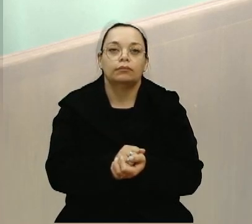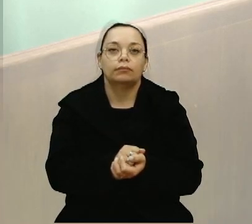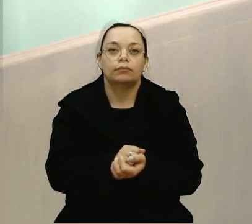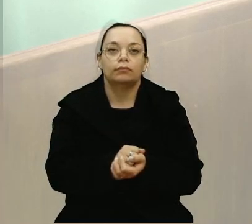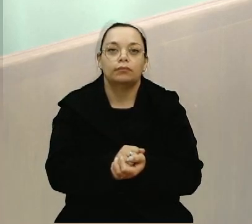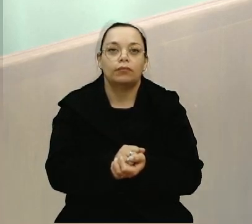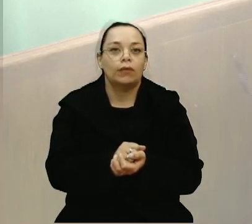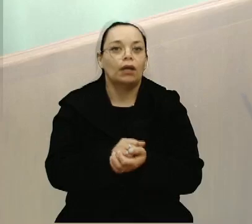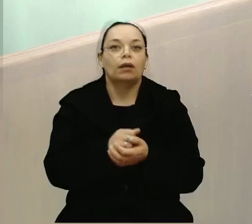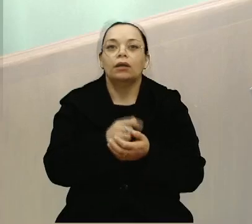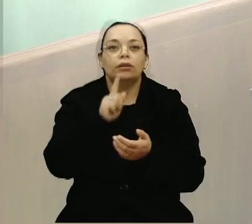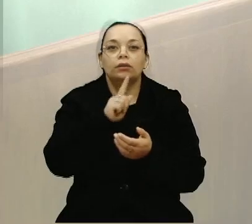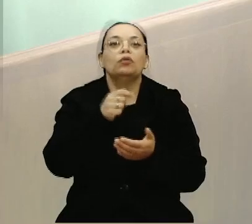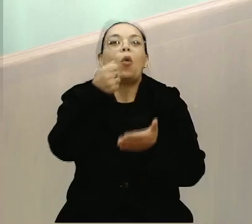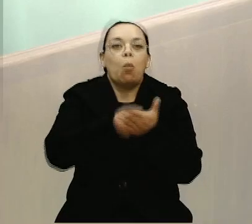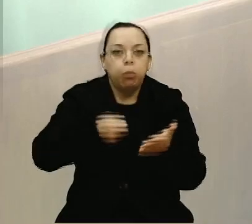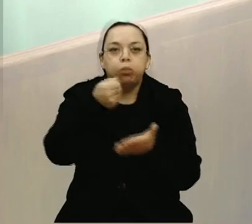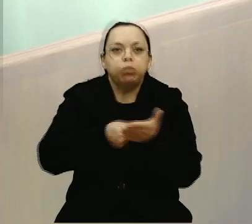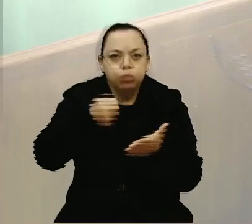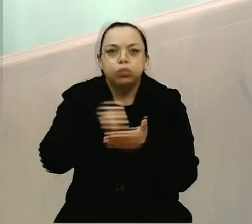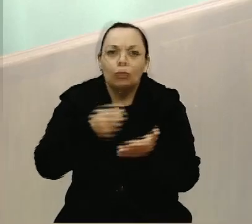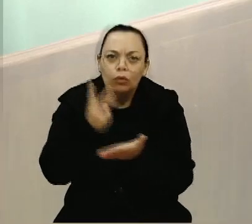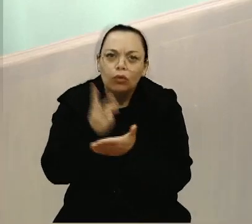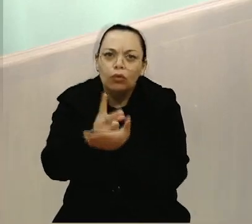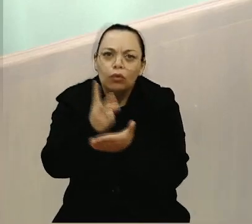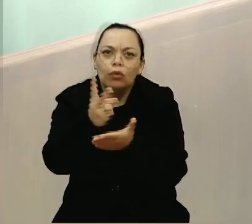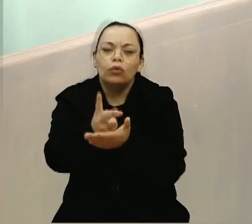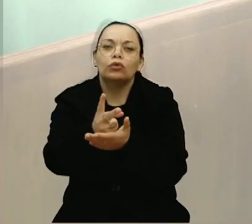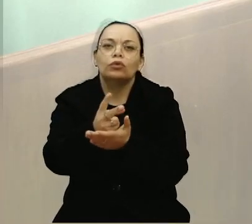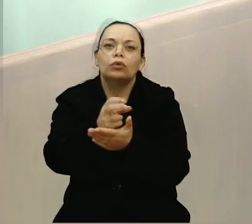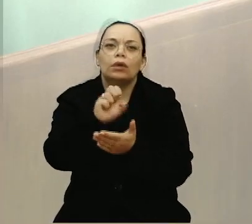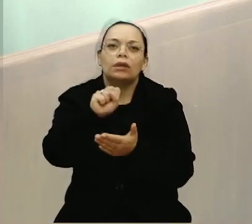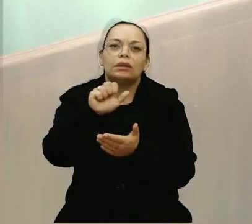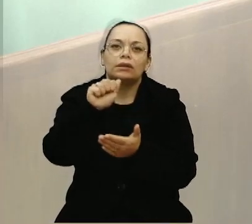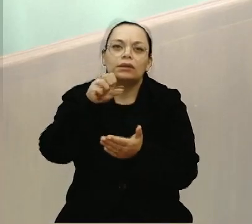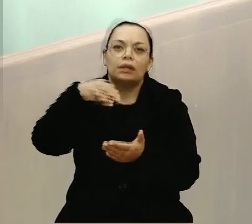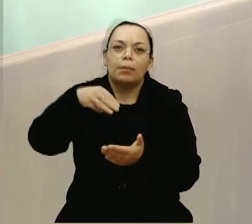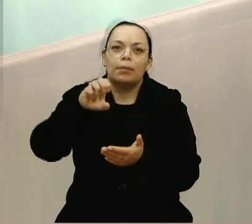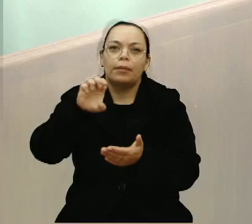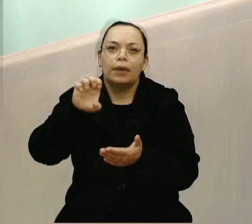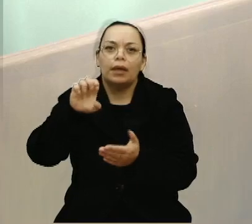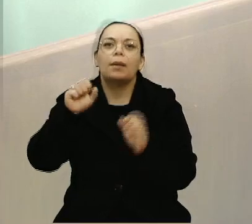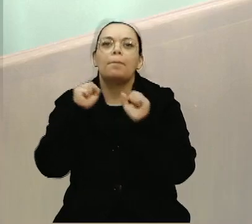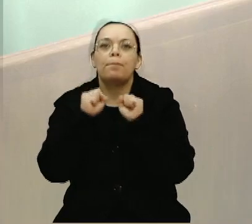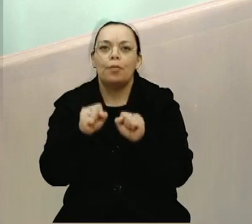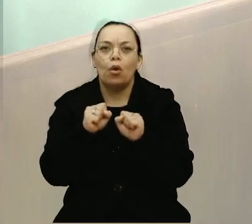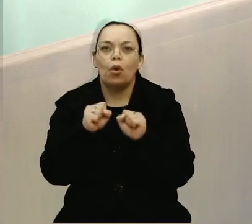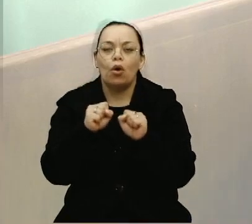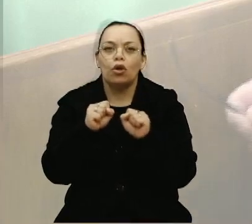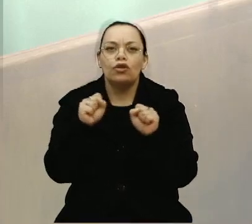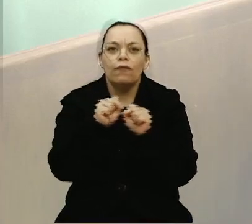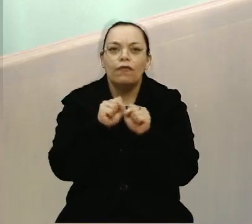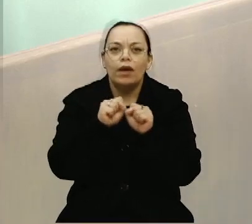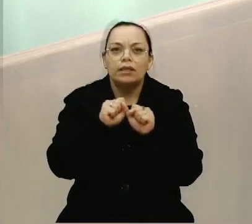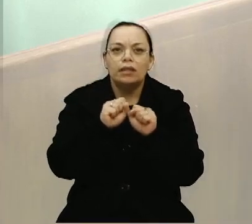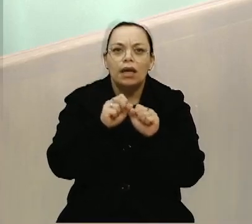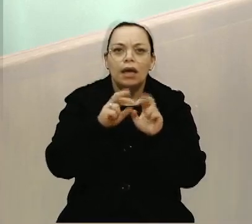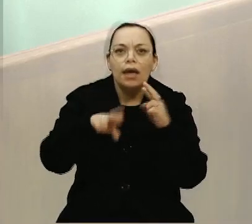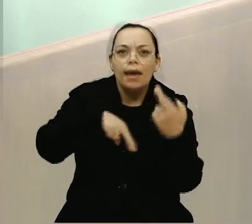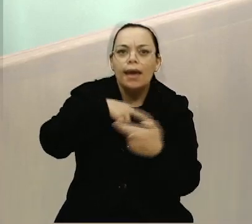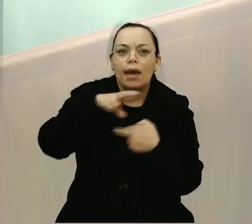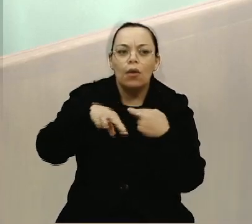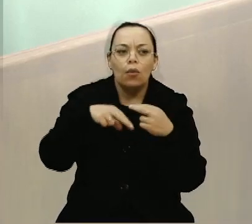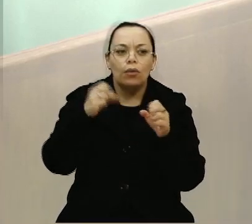Eu não me canso de cobrar o projeto do SAMAI, que pode alimentar, que pode dar recursos para a Secretaria